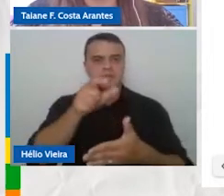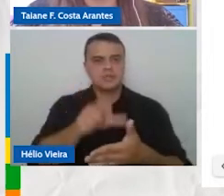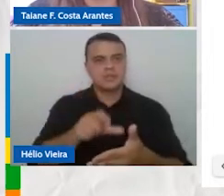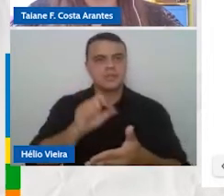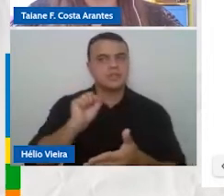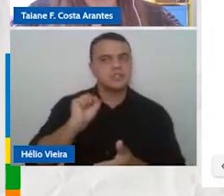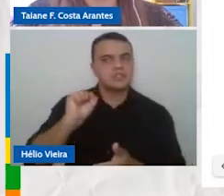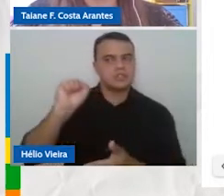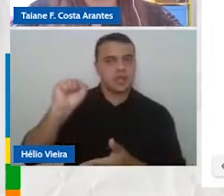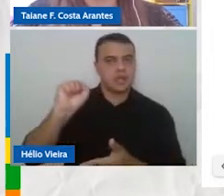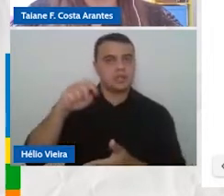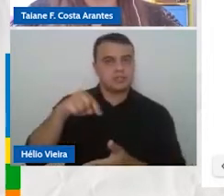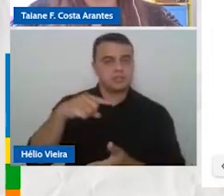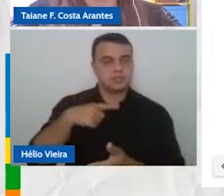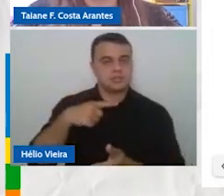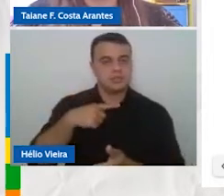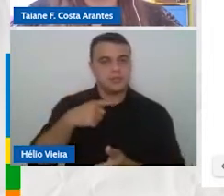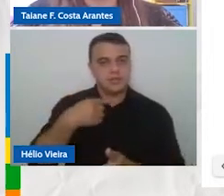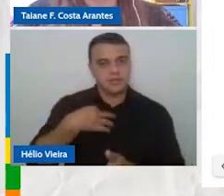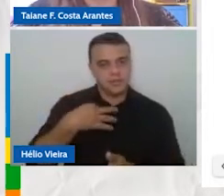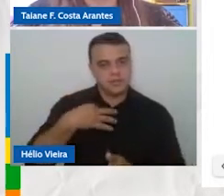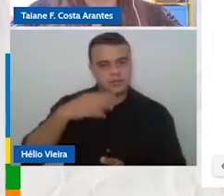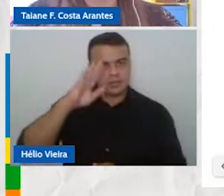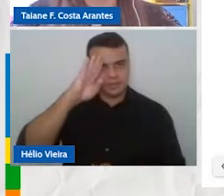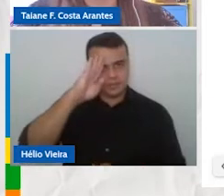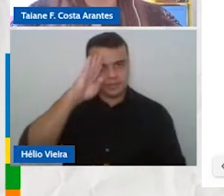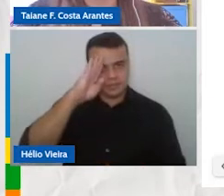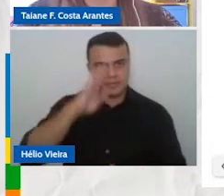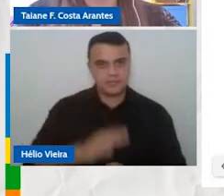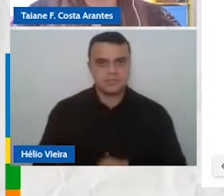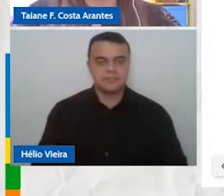Tiradentes, trajando vestimenta militar.